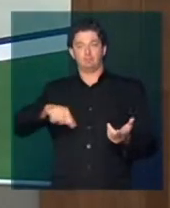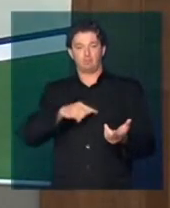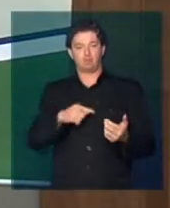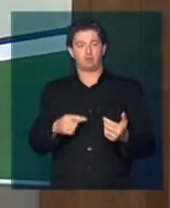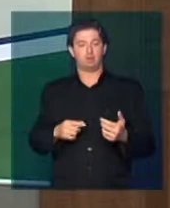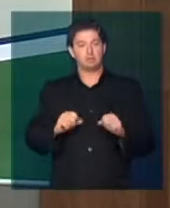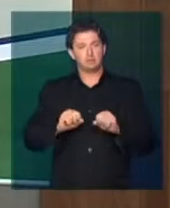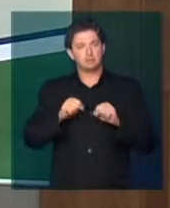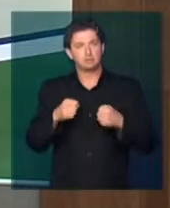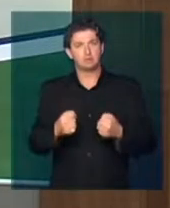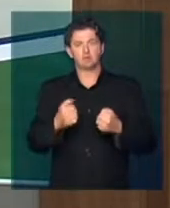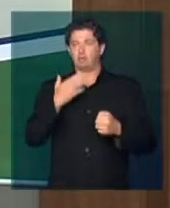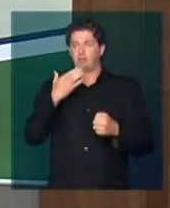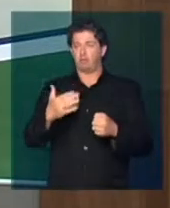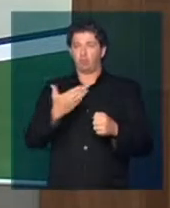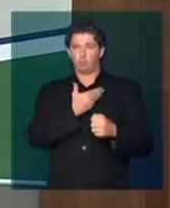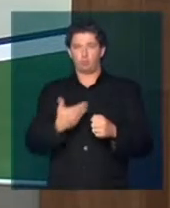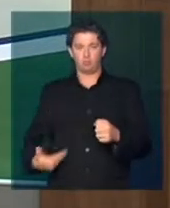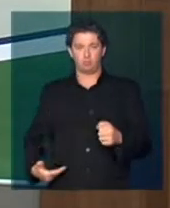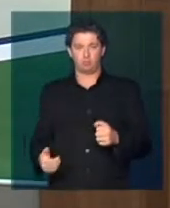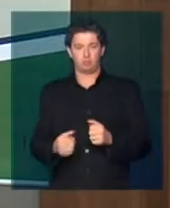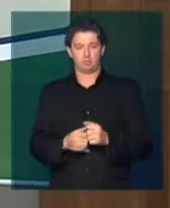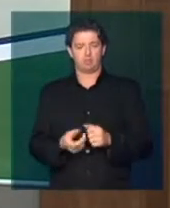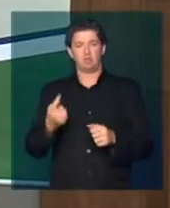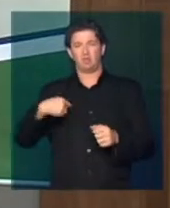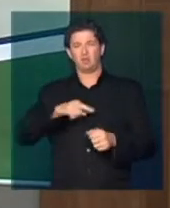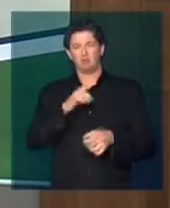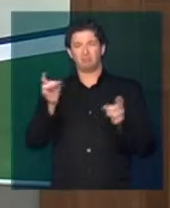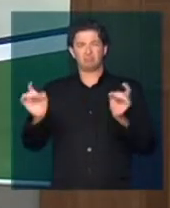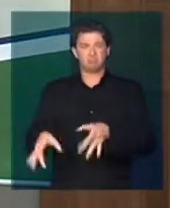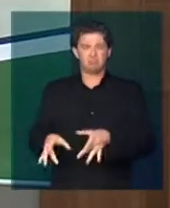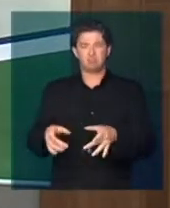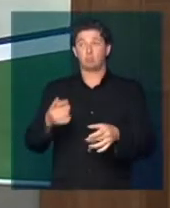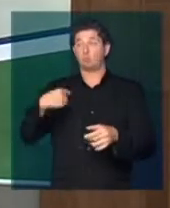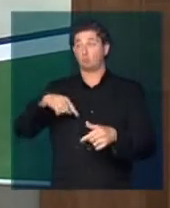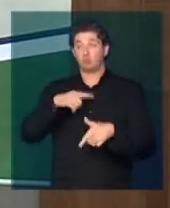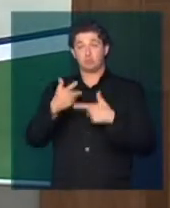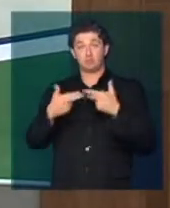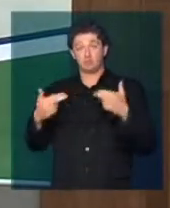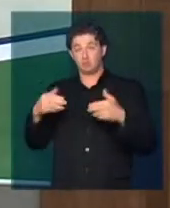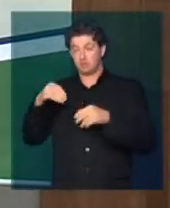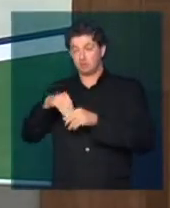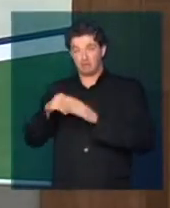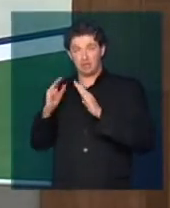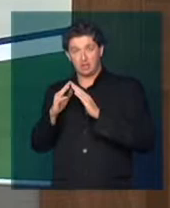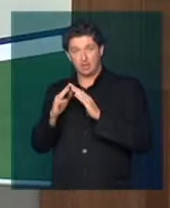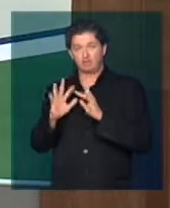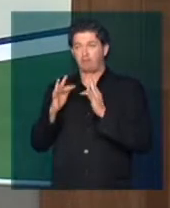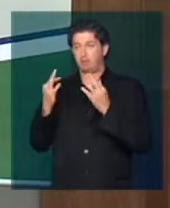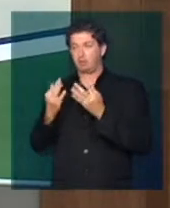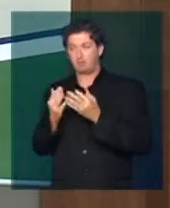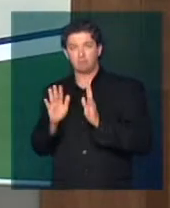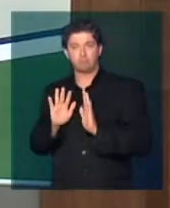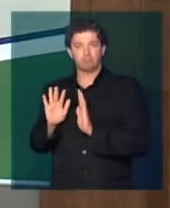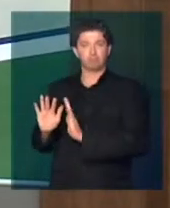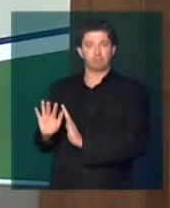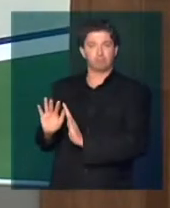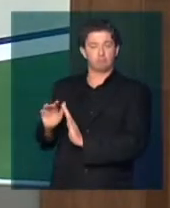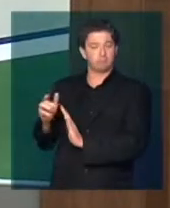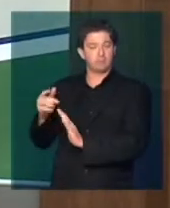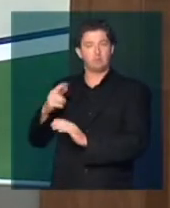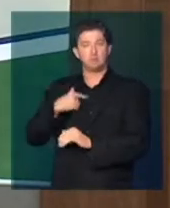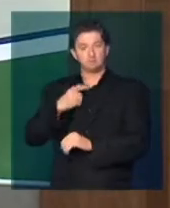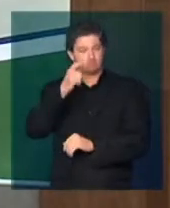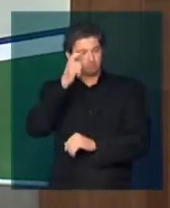nos dedicamos à causa pública, nós abandonamos os nossos afazeres, nós relegamos a nossa família a um segundo plano,